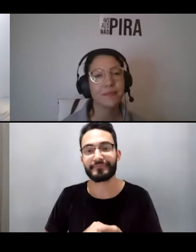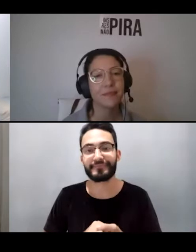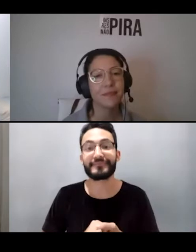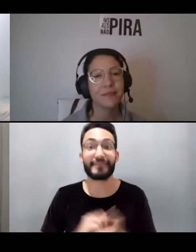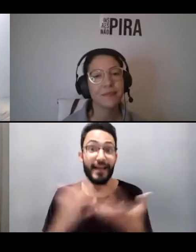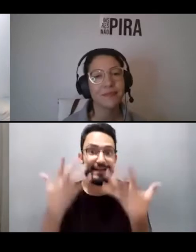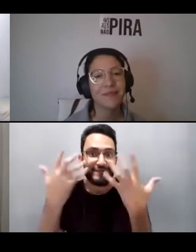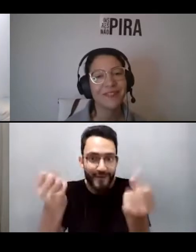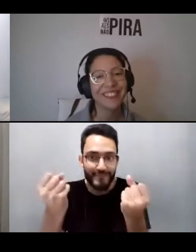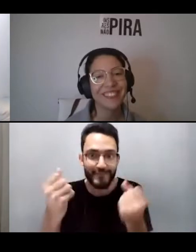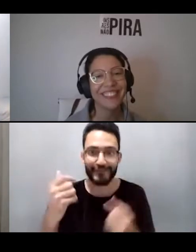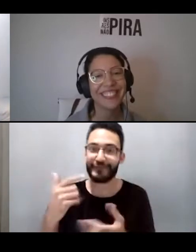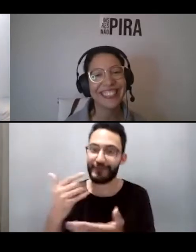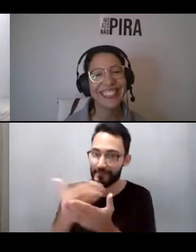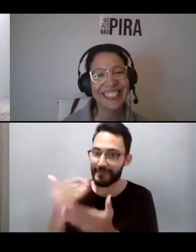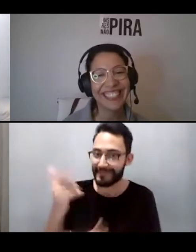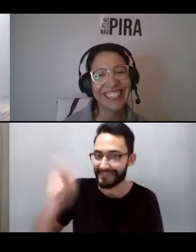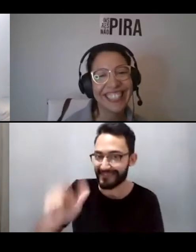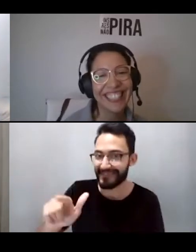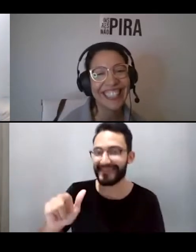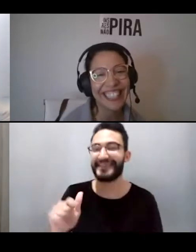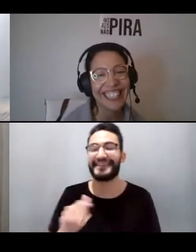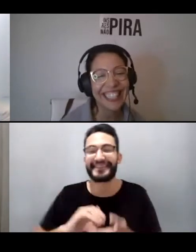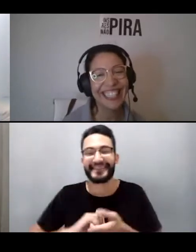Então vamos lá, começar aqui de novo, o esquenta.